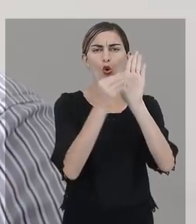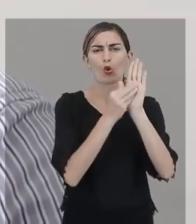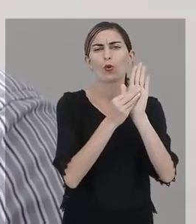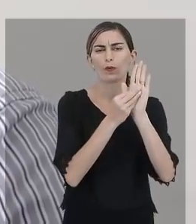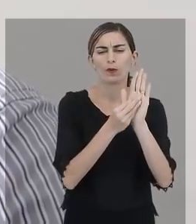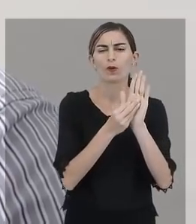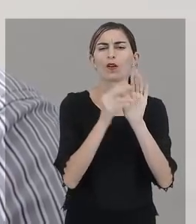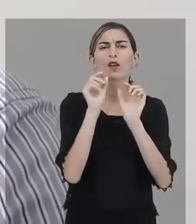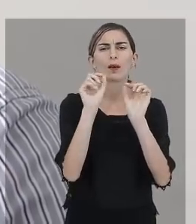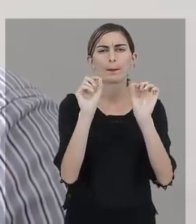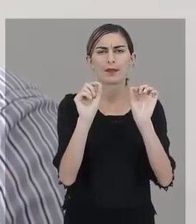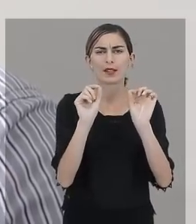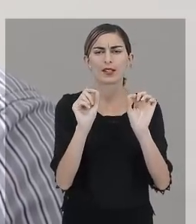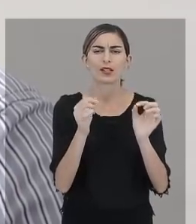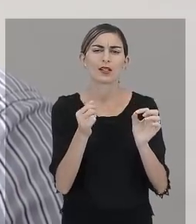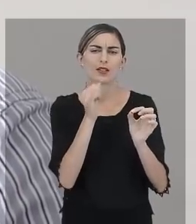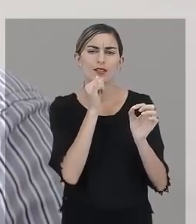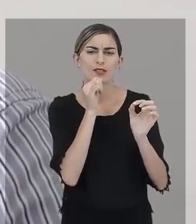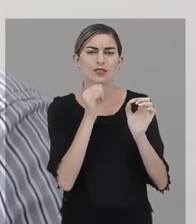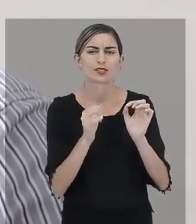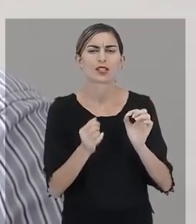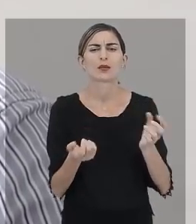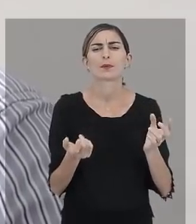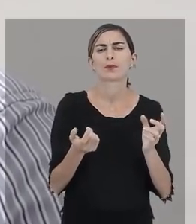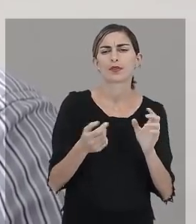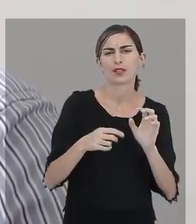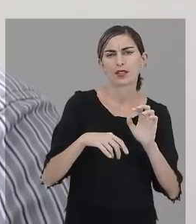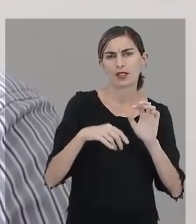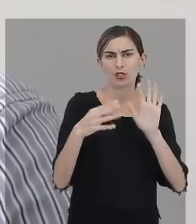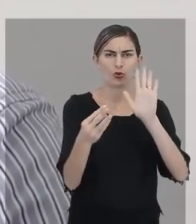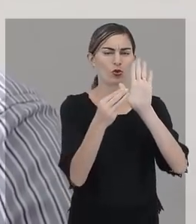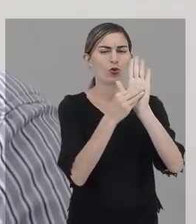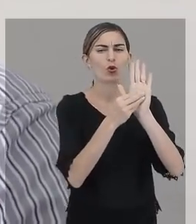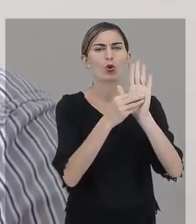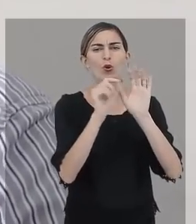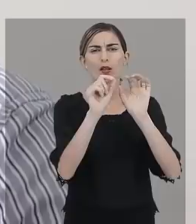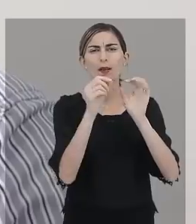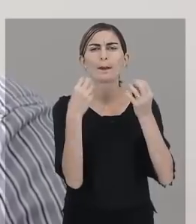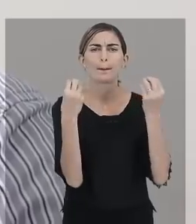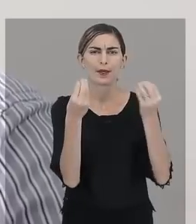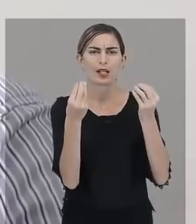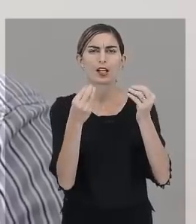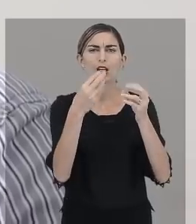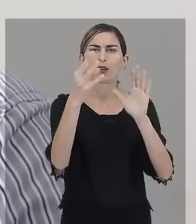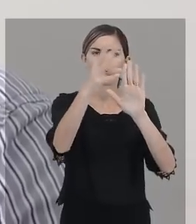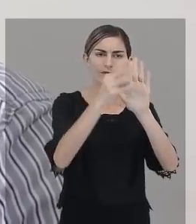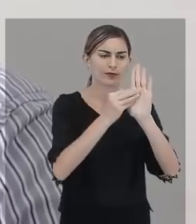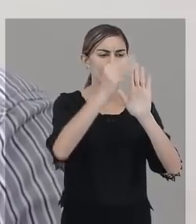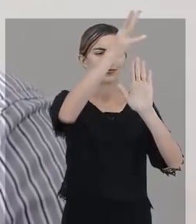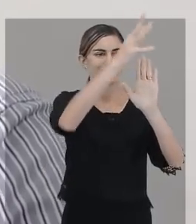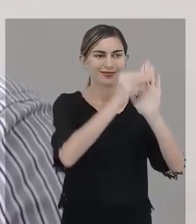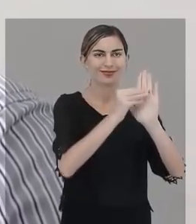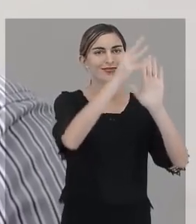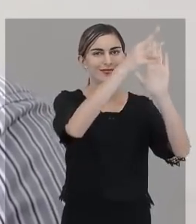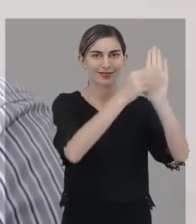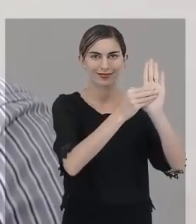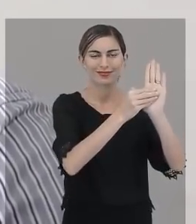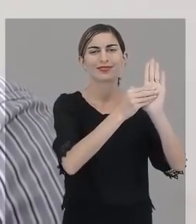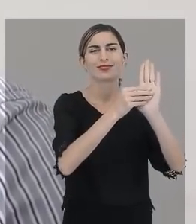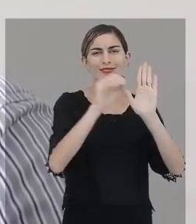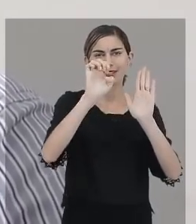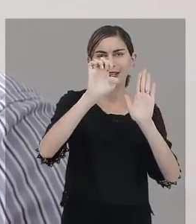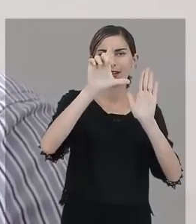você coloca um frame layout e coloca um image view com um background, e depois você vai colocando seus elementos que eles vão ficar por cima do seu